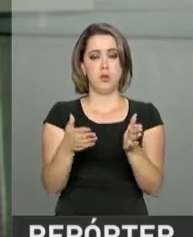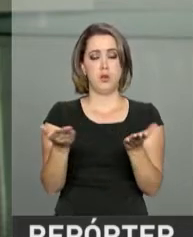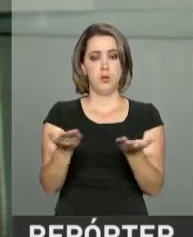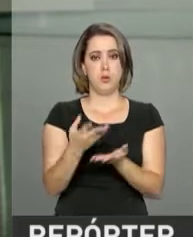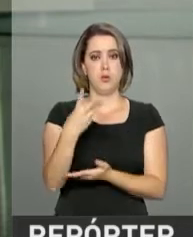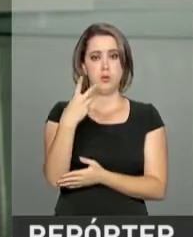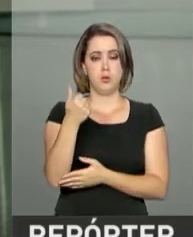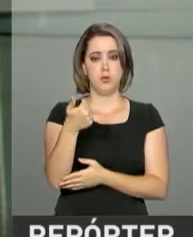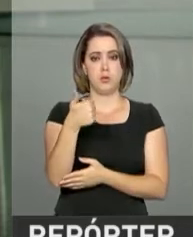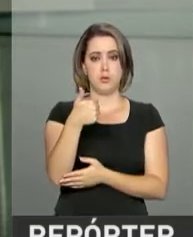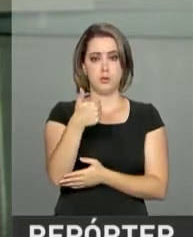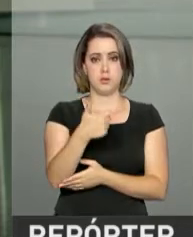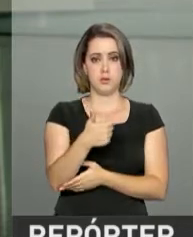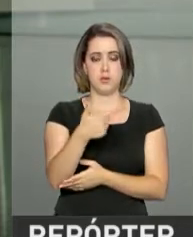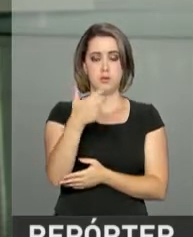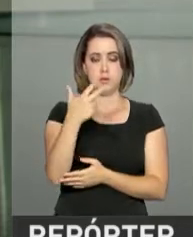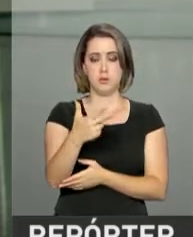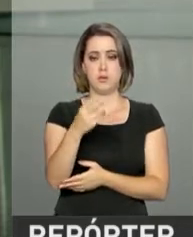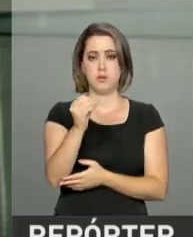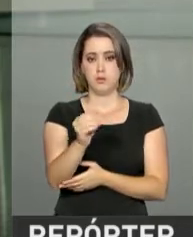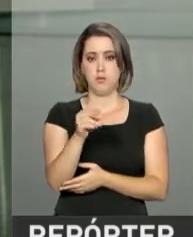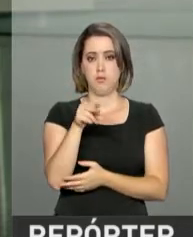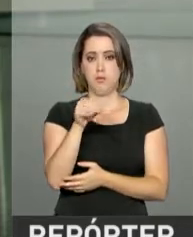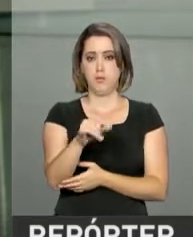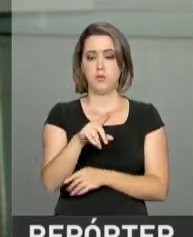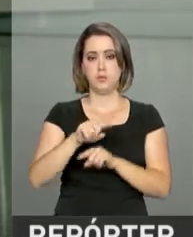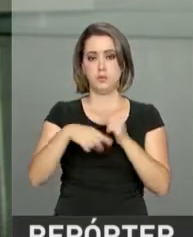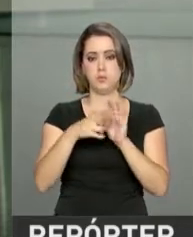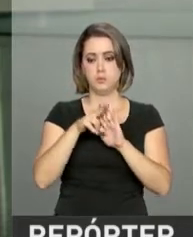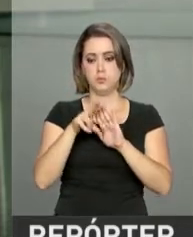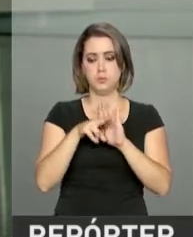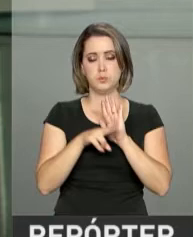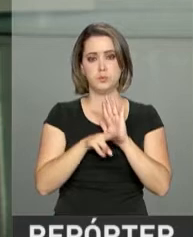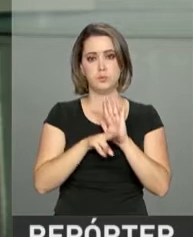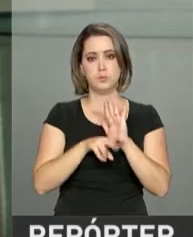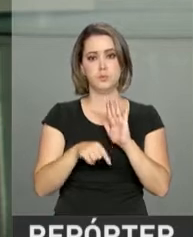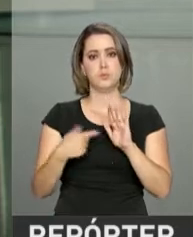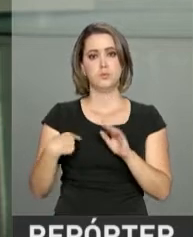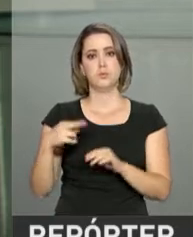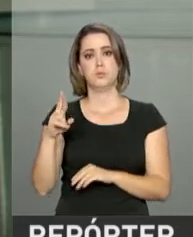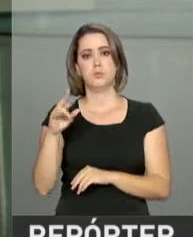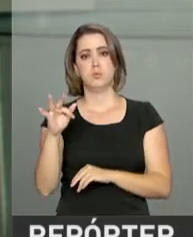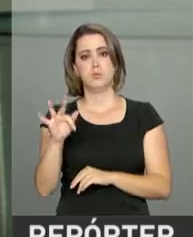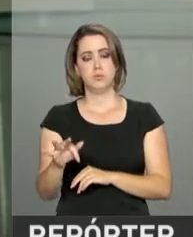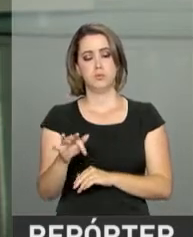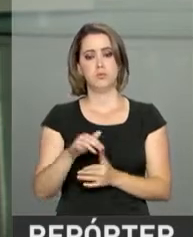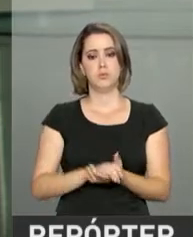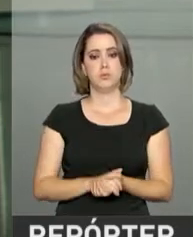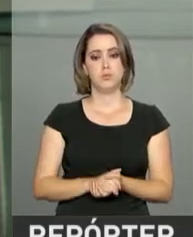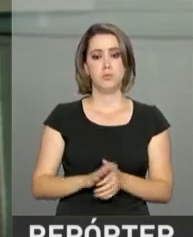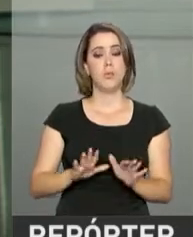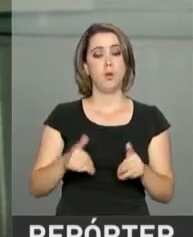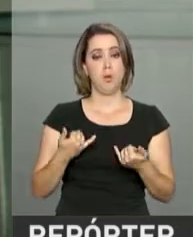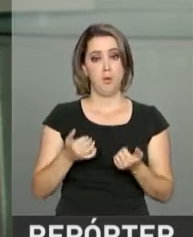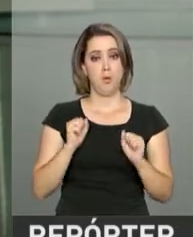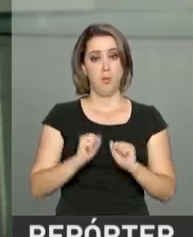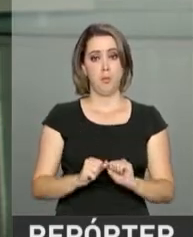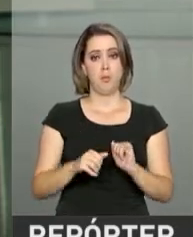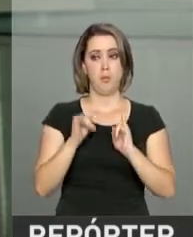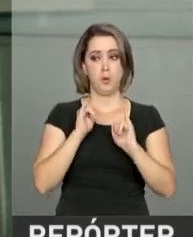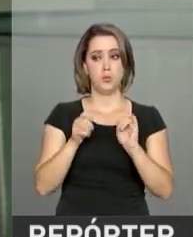dias contados a partir da regulamentação da matéria pela Receita Federal. Vão poder